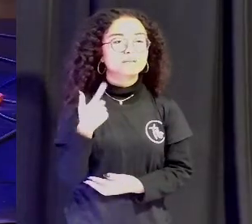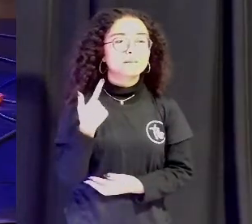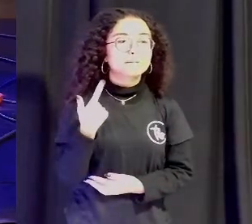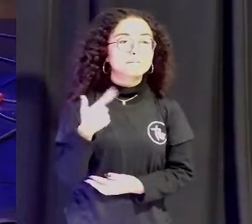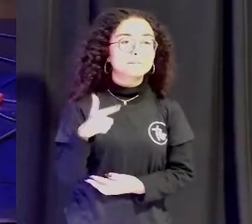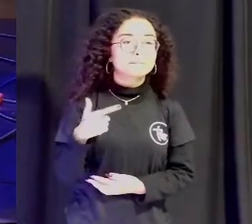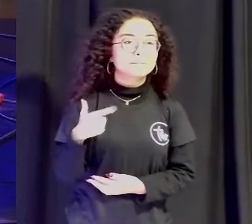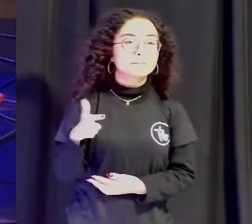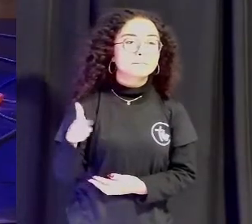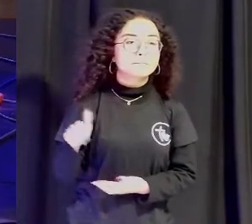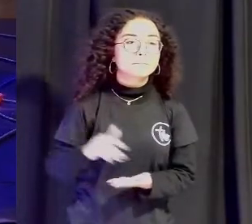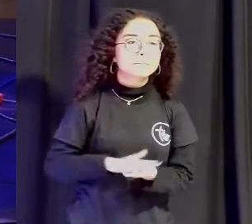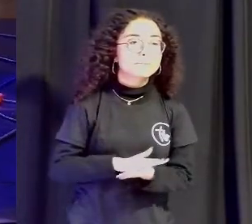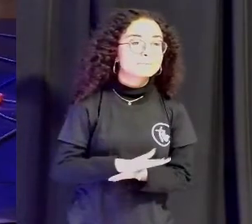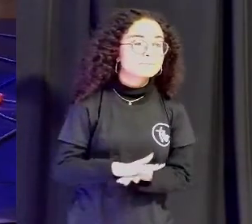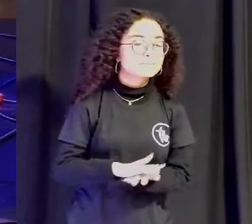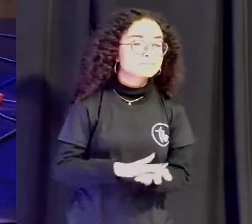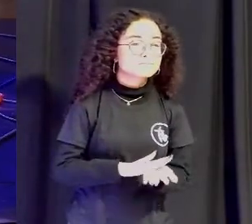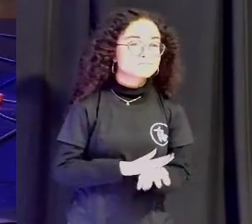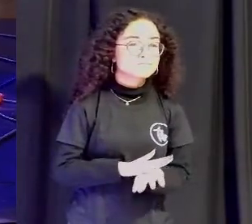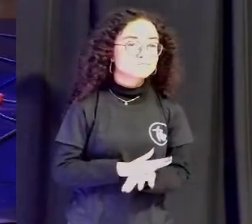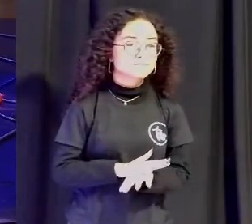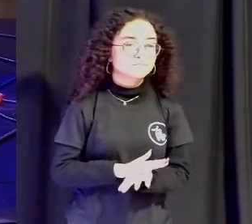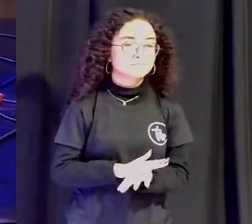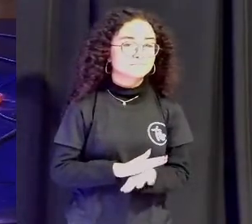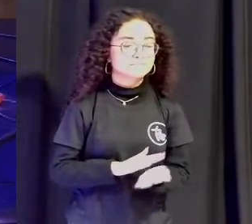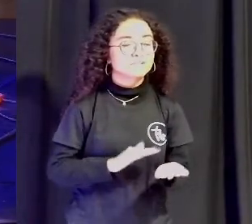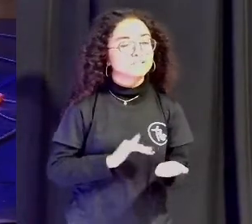melhor. Não há